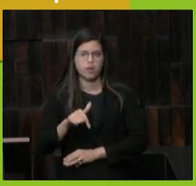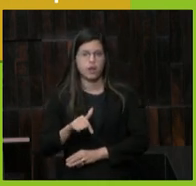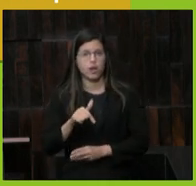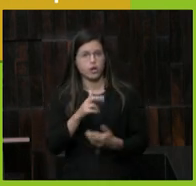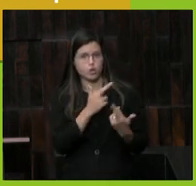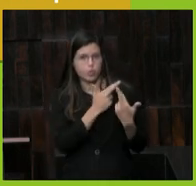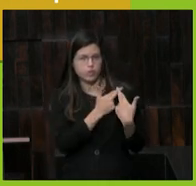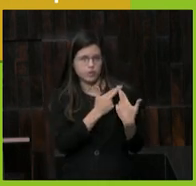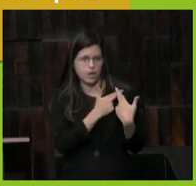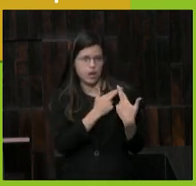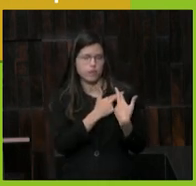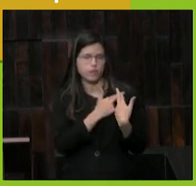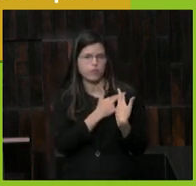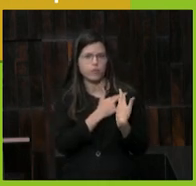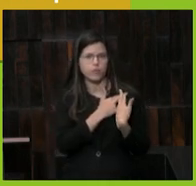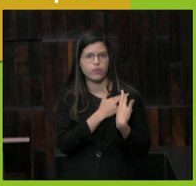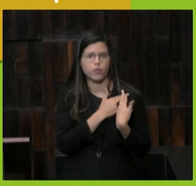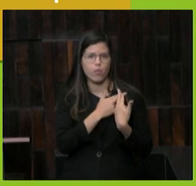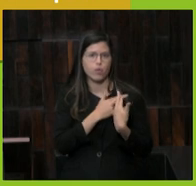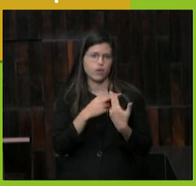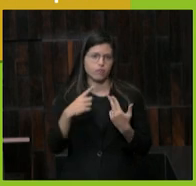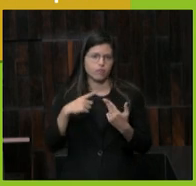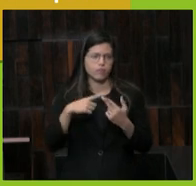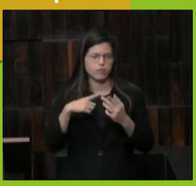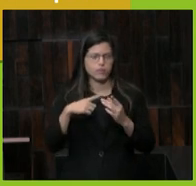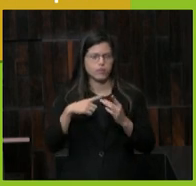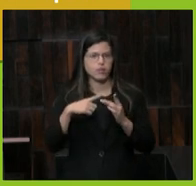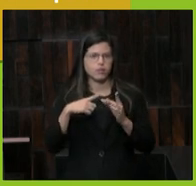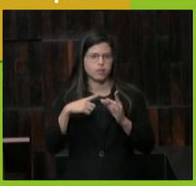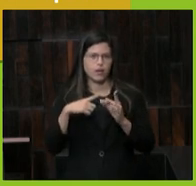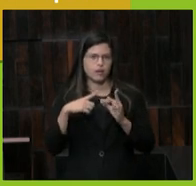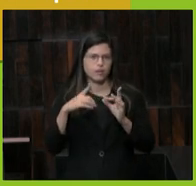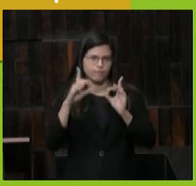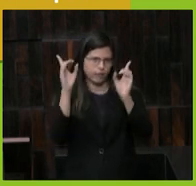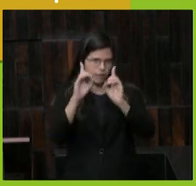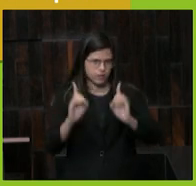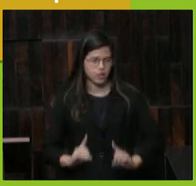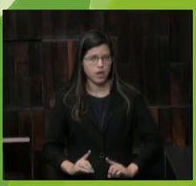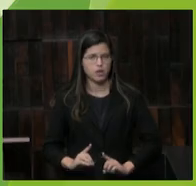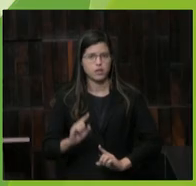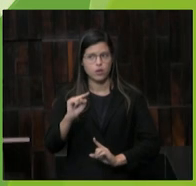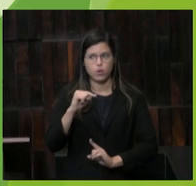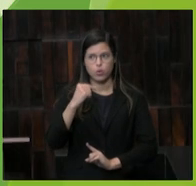aí ele fala por redor de necessidades especiais. E no próximo slide,